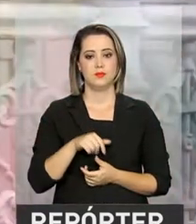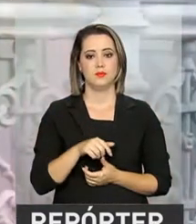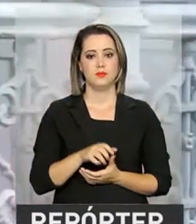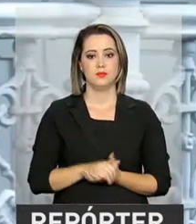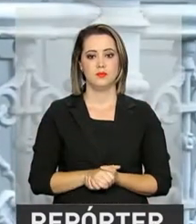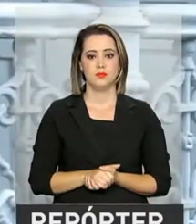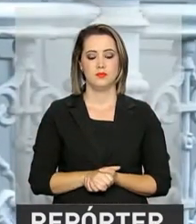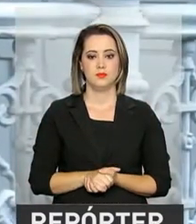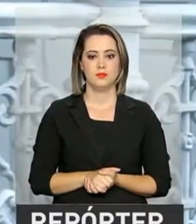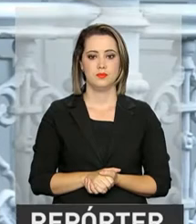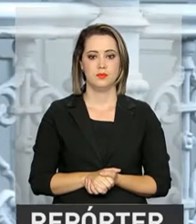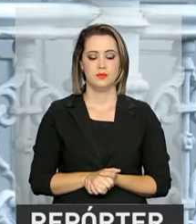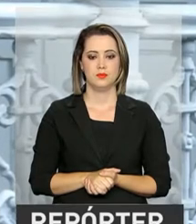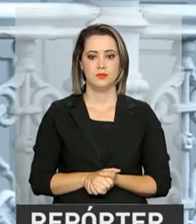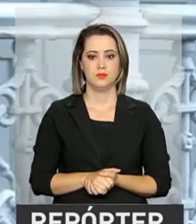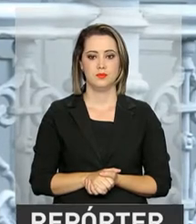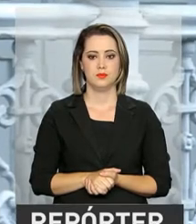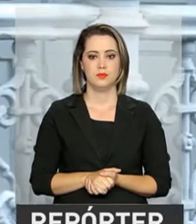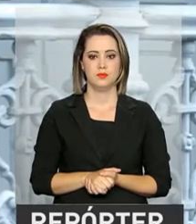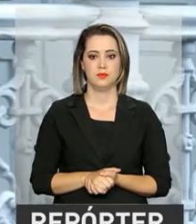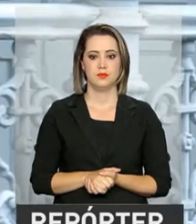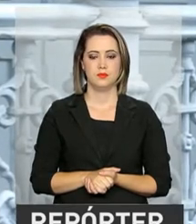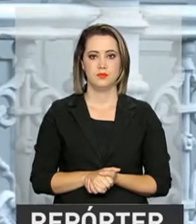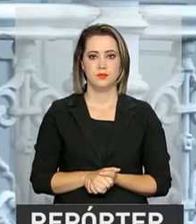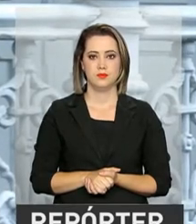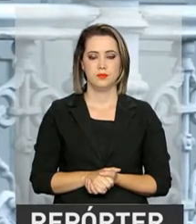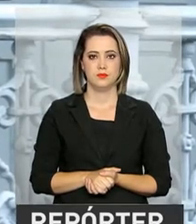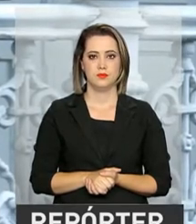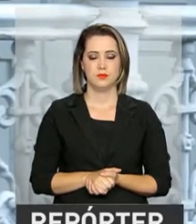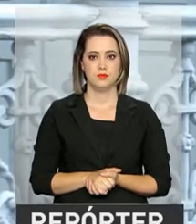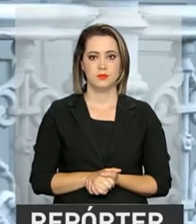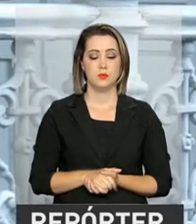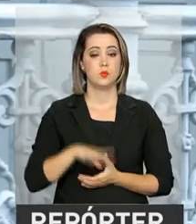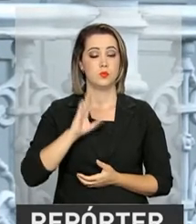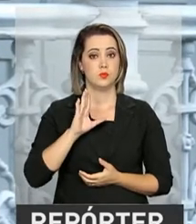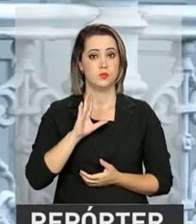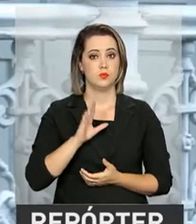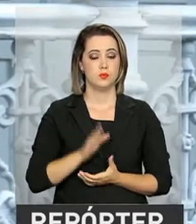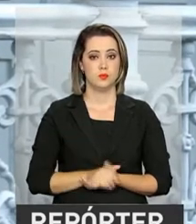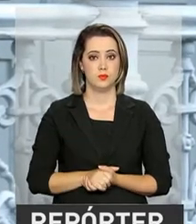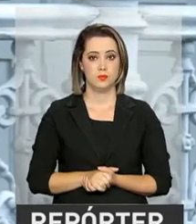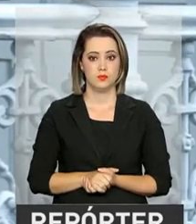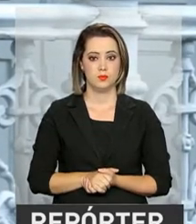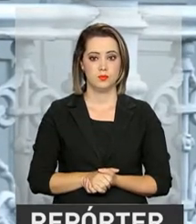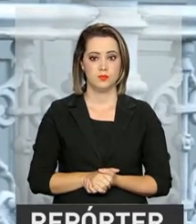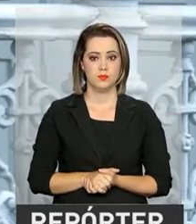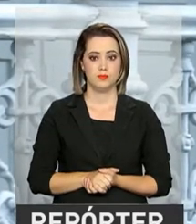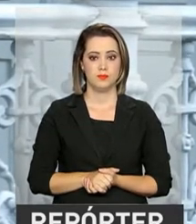Já fazia um projeto já há um ano.